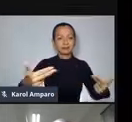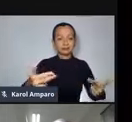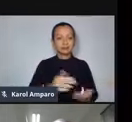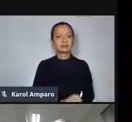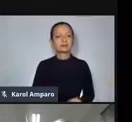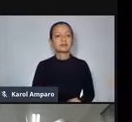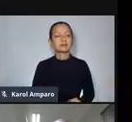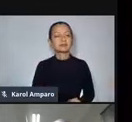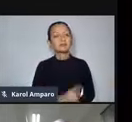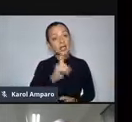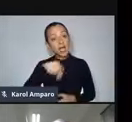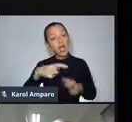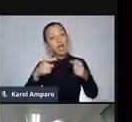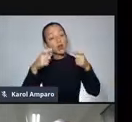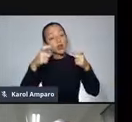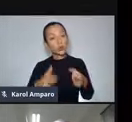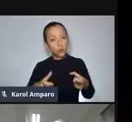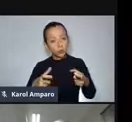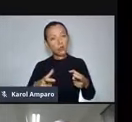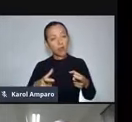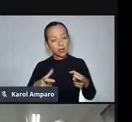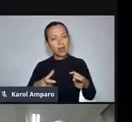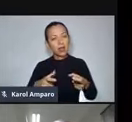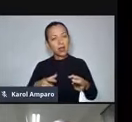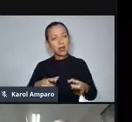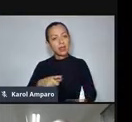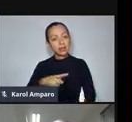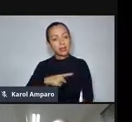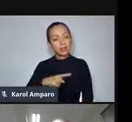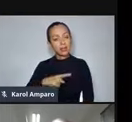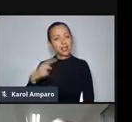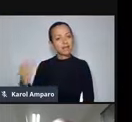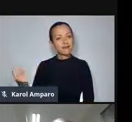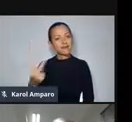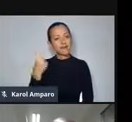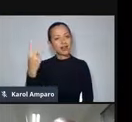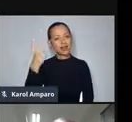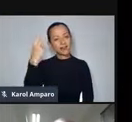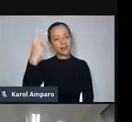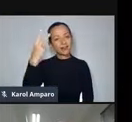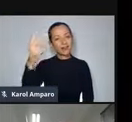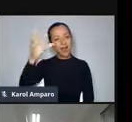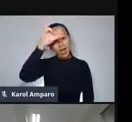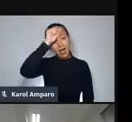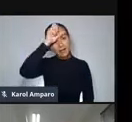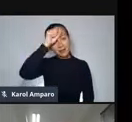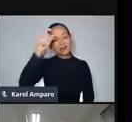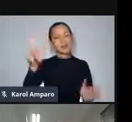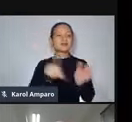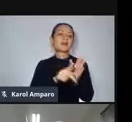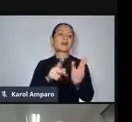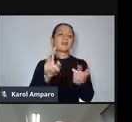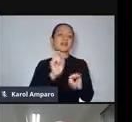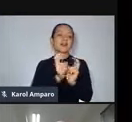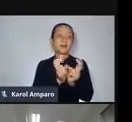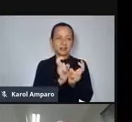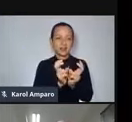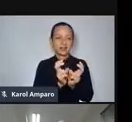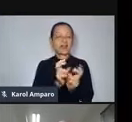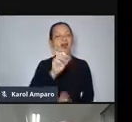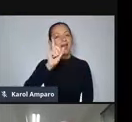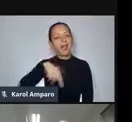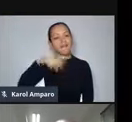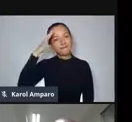gente mostrou o real valor dos elementos contidos na nossa arte capoeira. Essa forma de